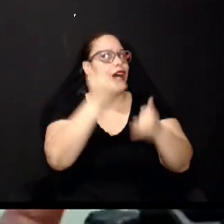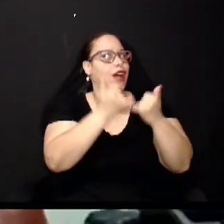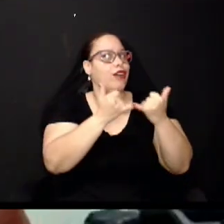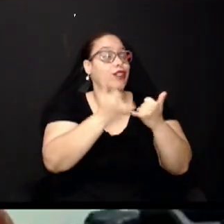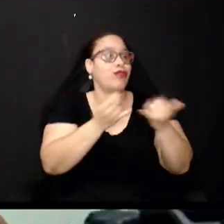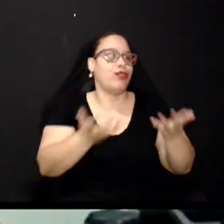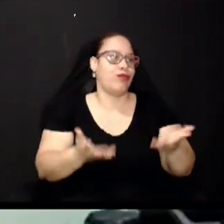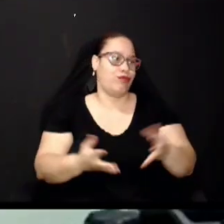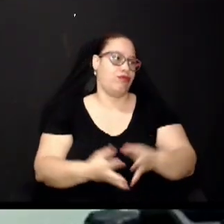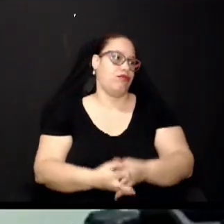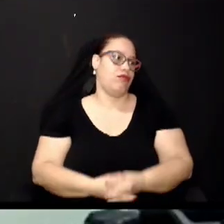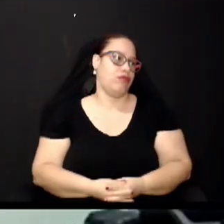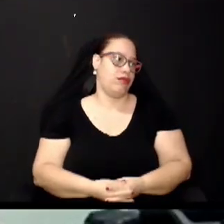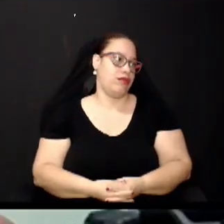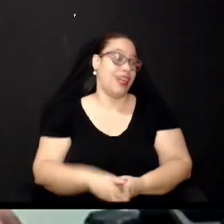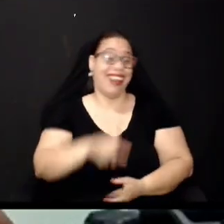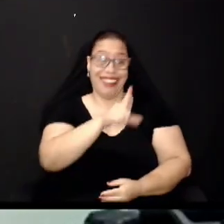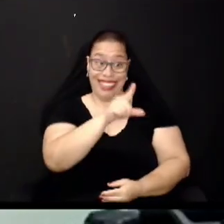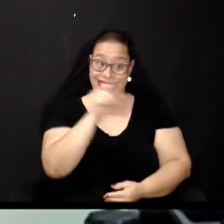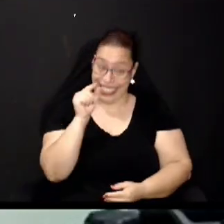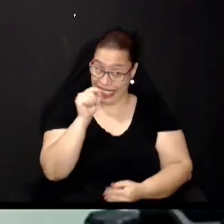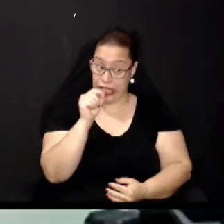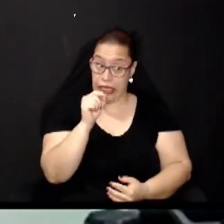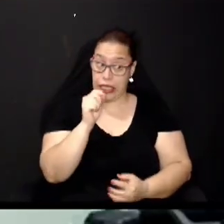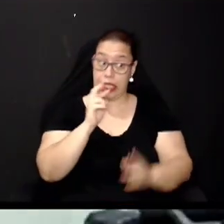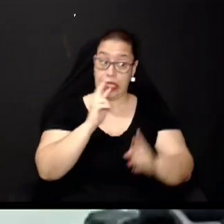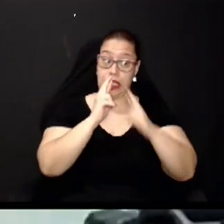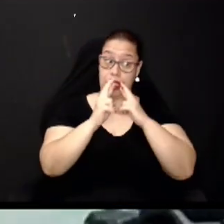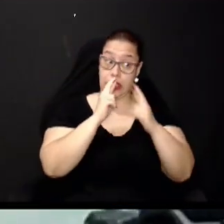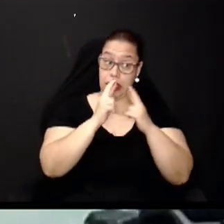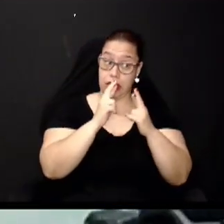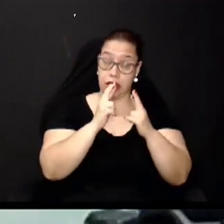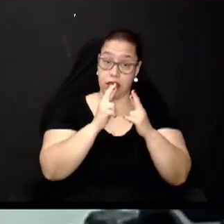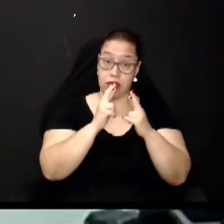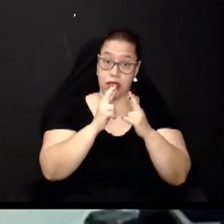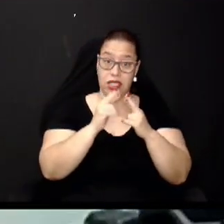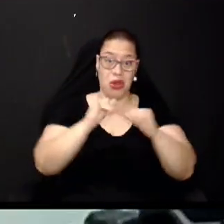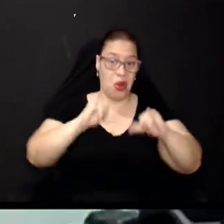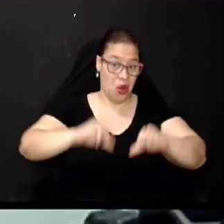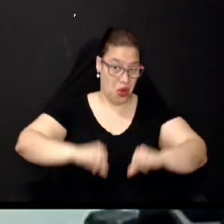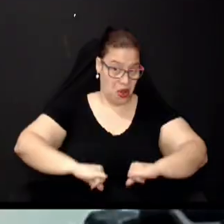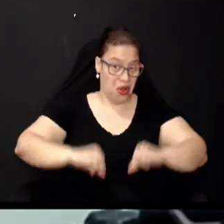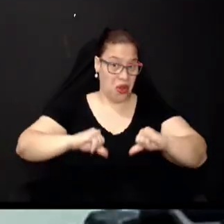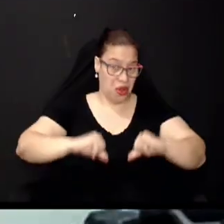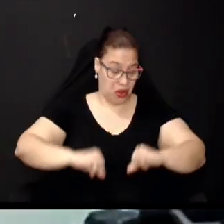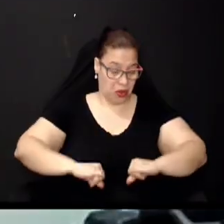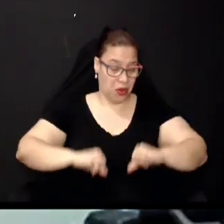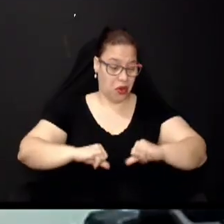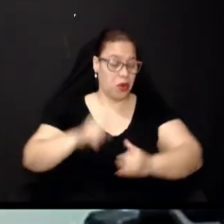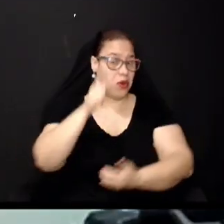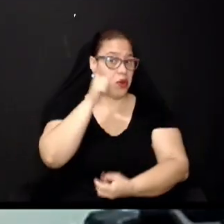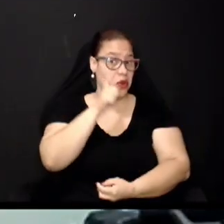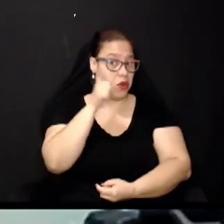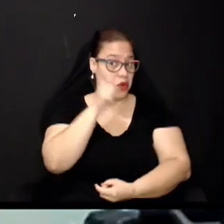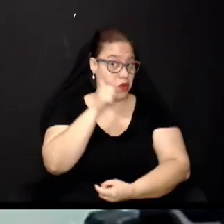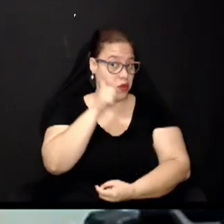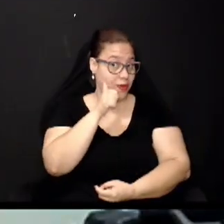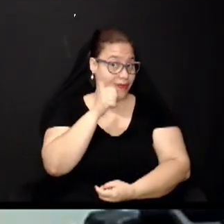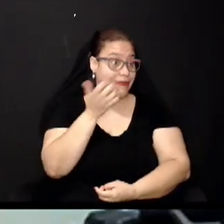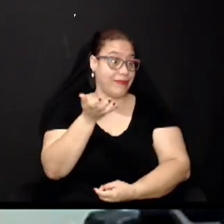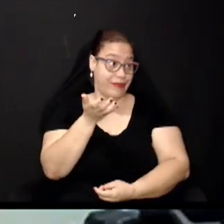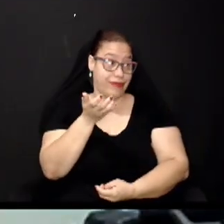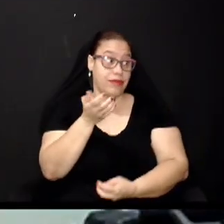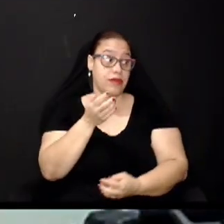quando ela sai desse relacionamento, ao mesmo tempo que é um sofrimento, porque a mulher, geralmente relacionamento